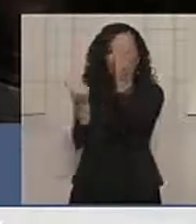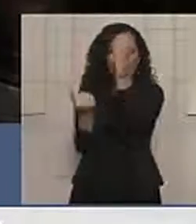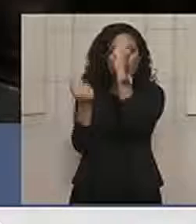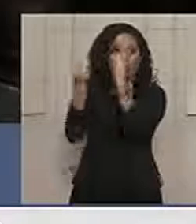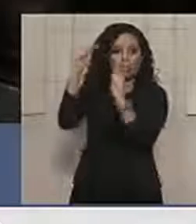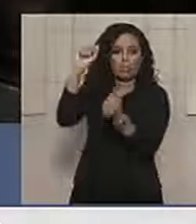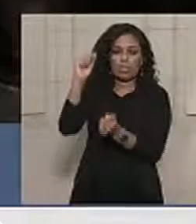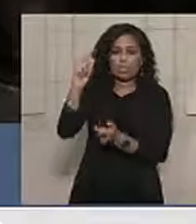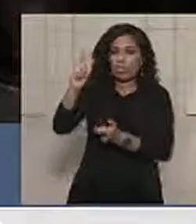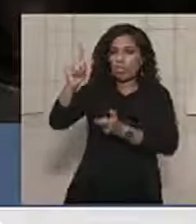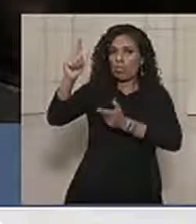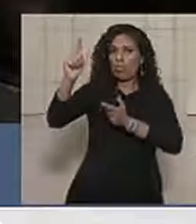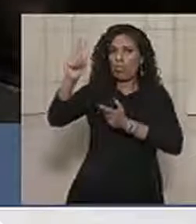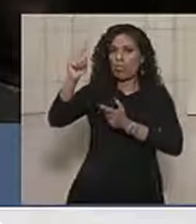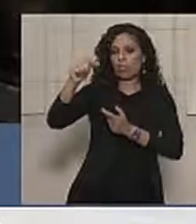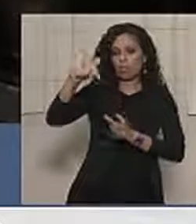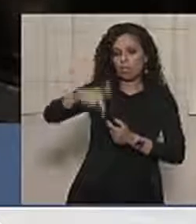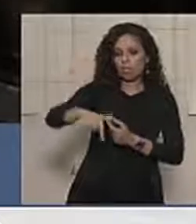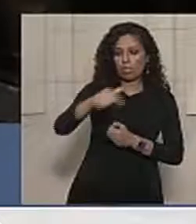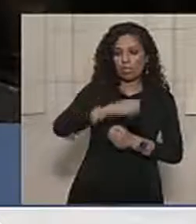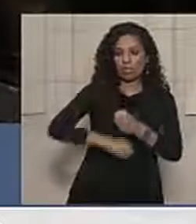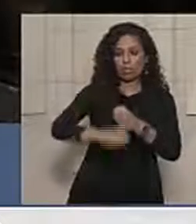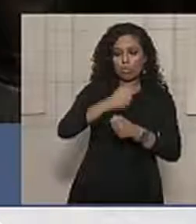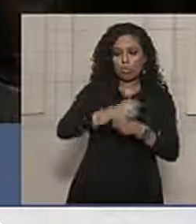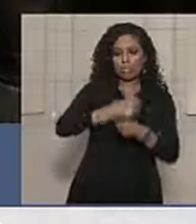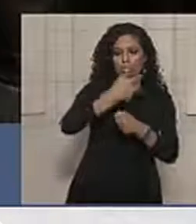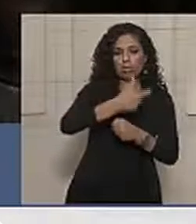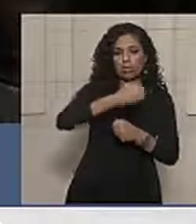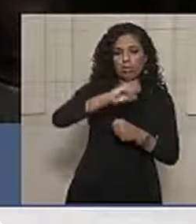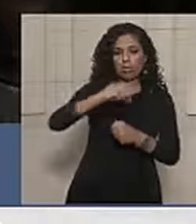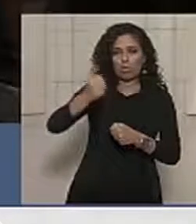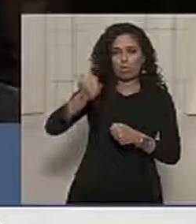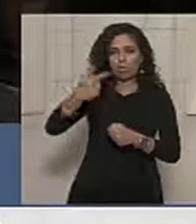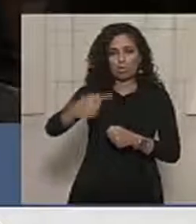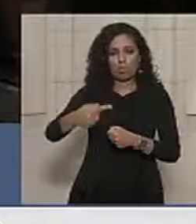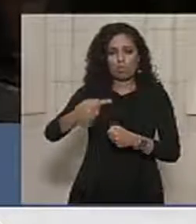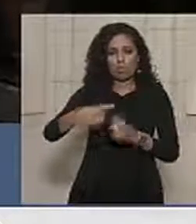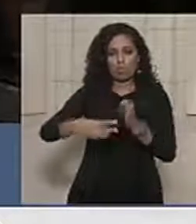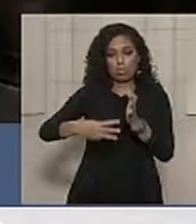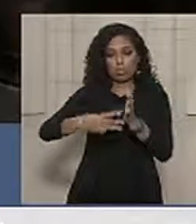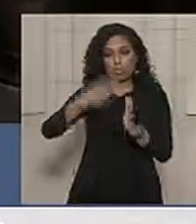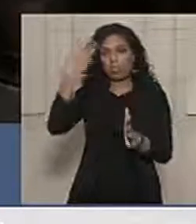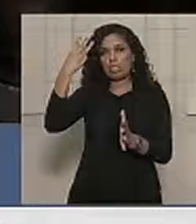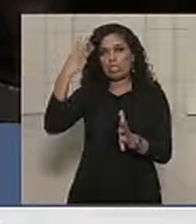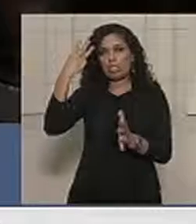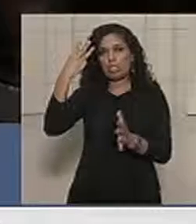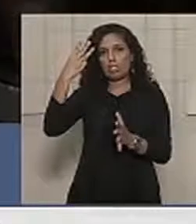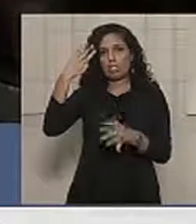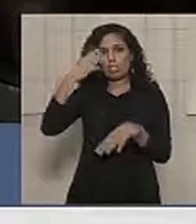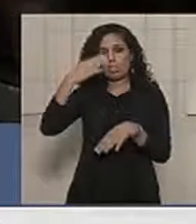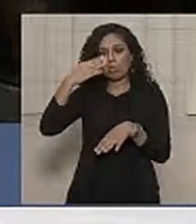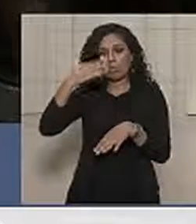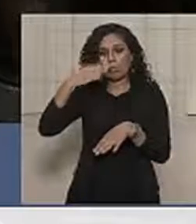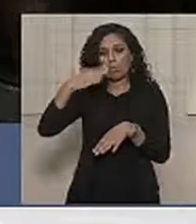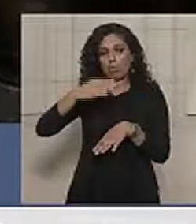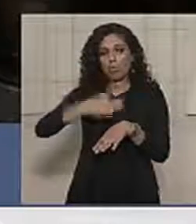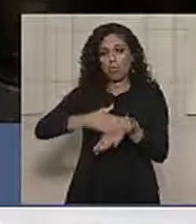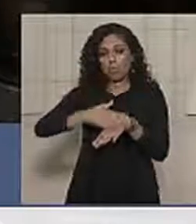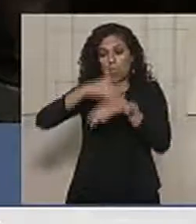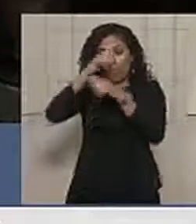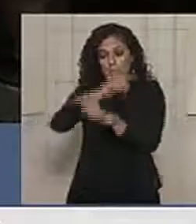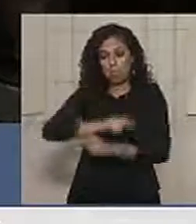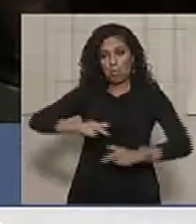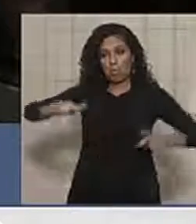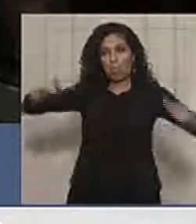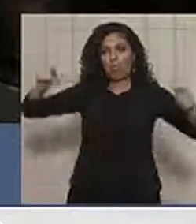fábrica de armamentos. O Brasil, em 2017, foi o 3º maior importador de armas